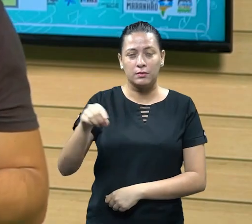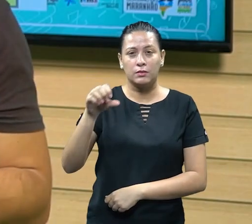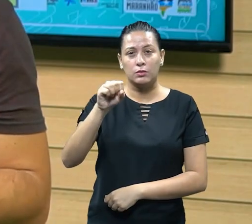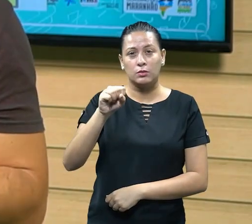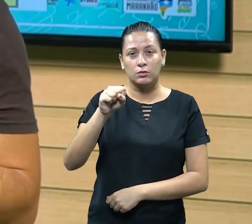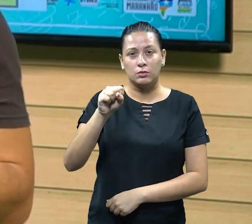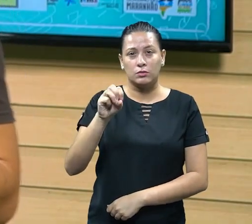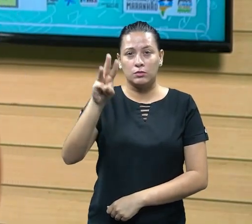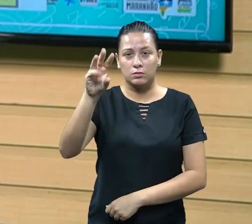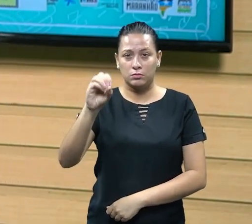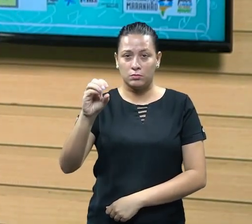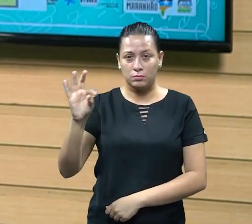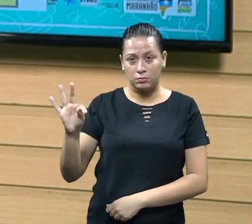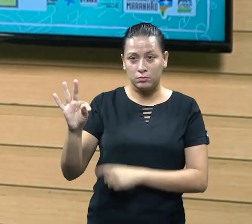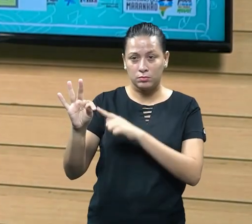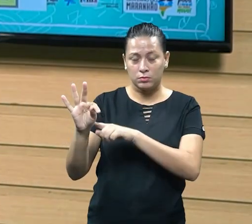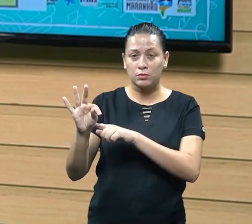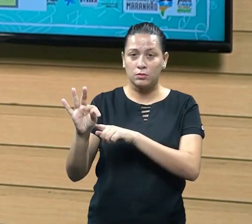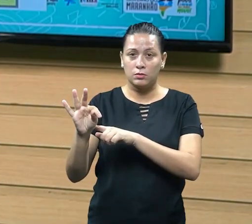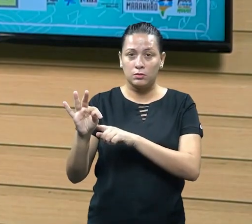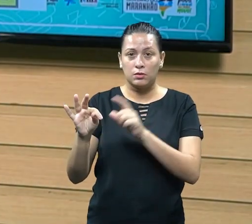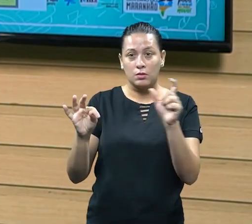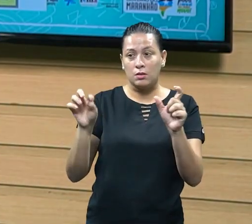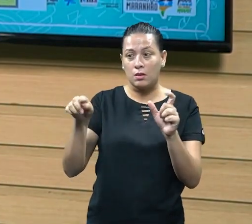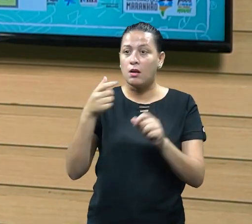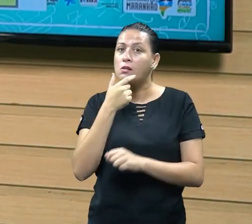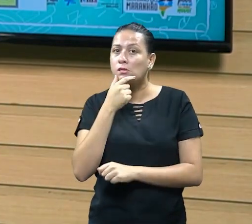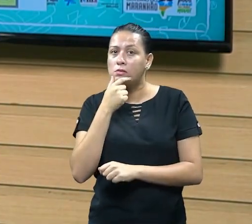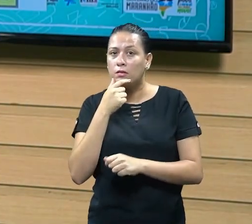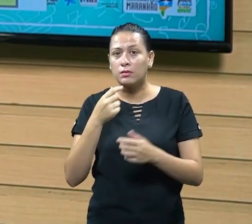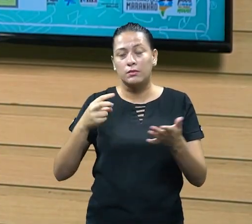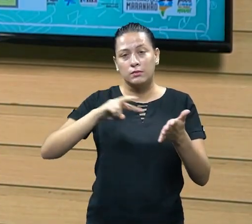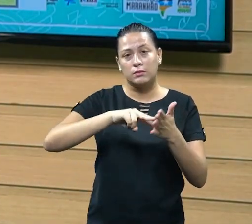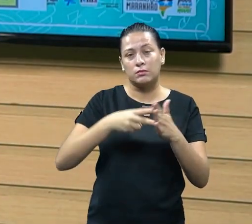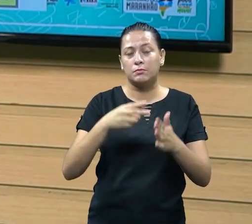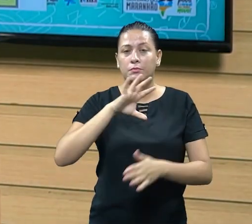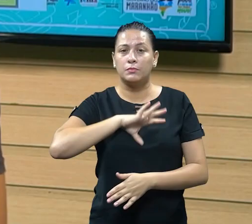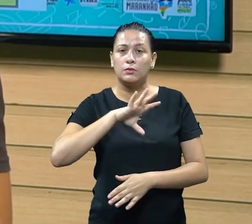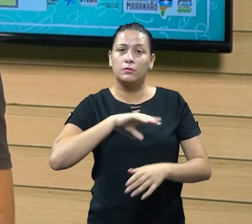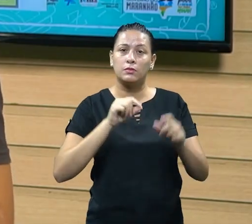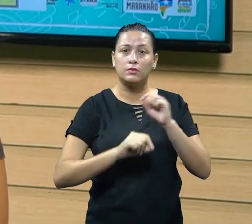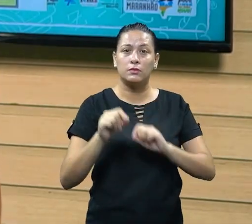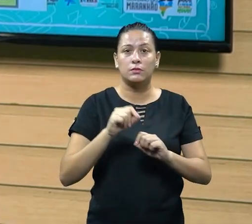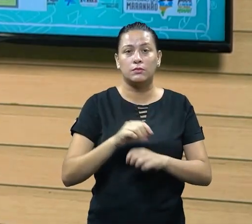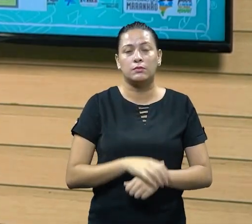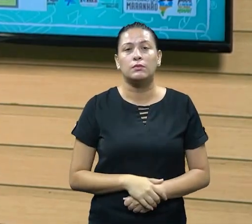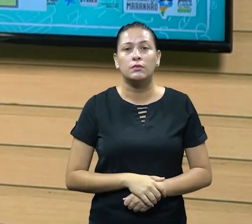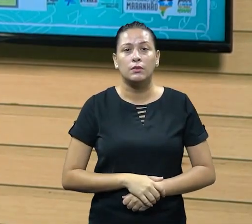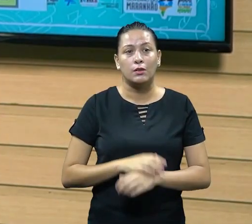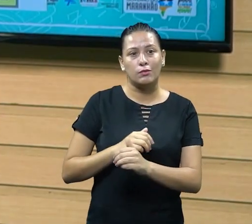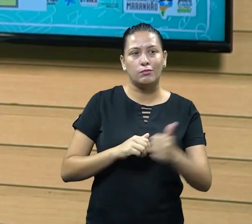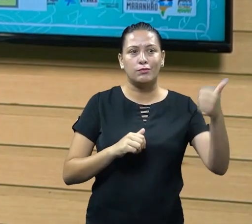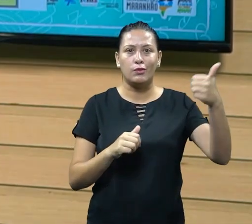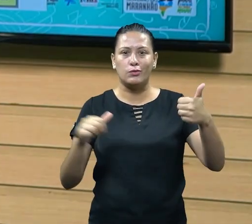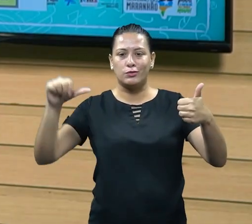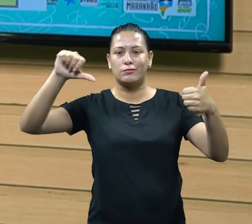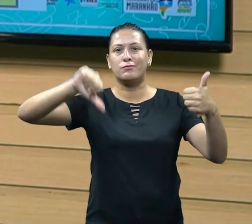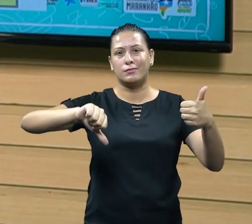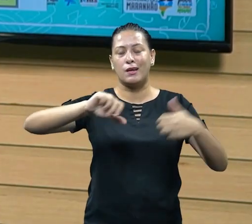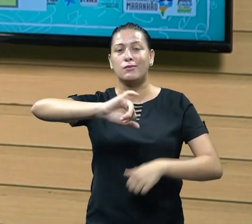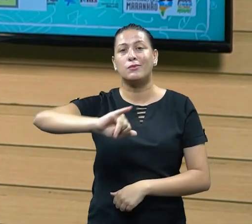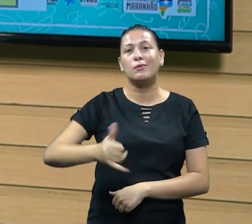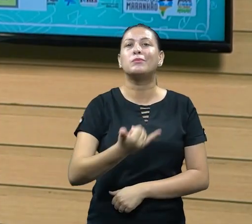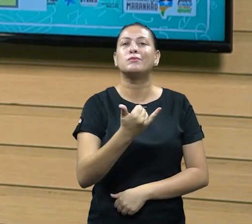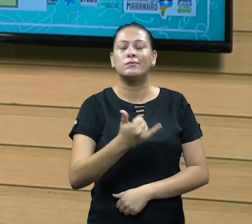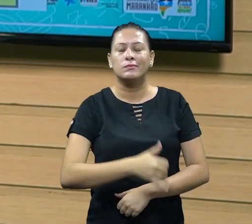matriz SWOT? É um termo em inglês que é SWOT, traduzindo para o português, pontos fortes, pontos fracos, ameaças e oportunidades. Quando eu falo de pontos